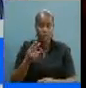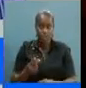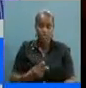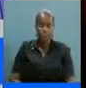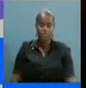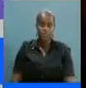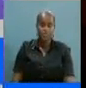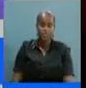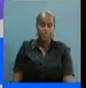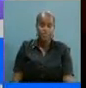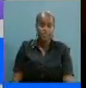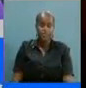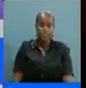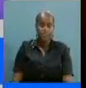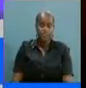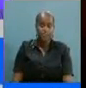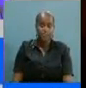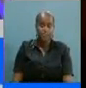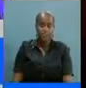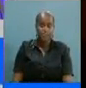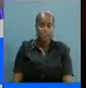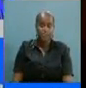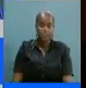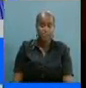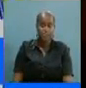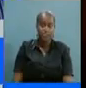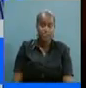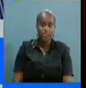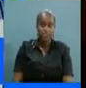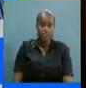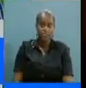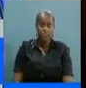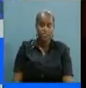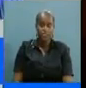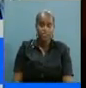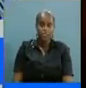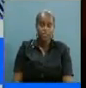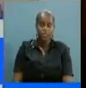Sintra, rasteira.